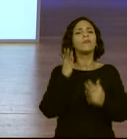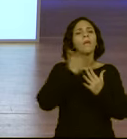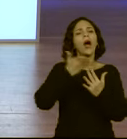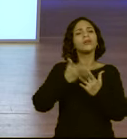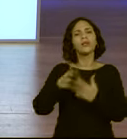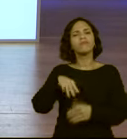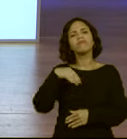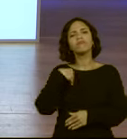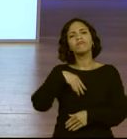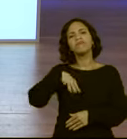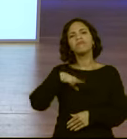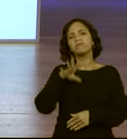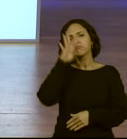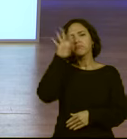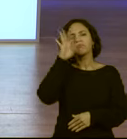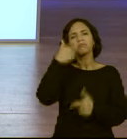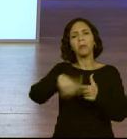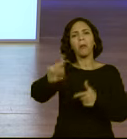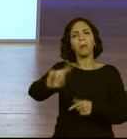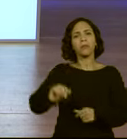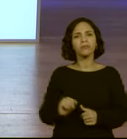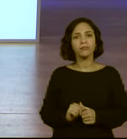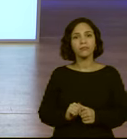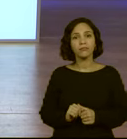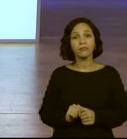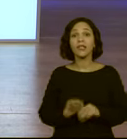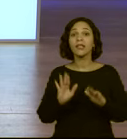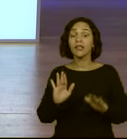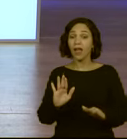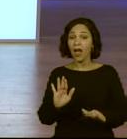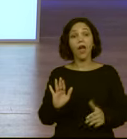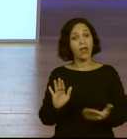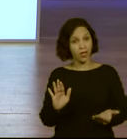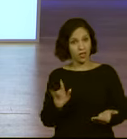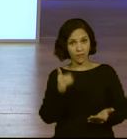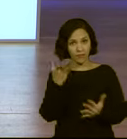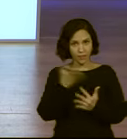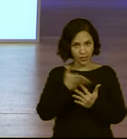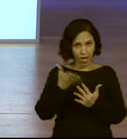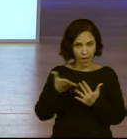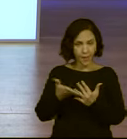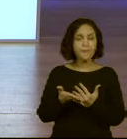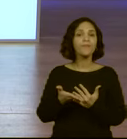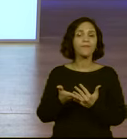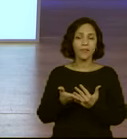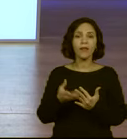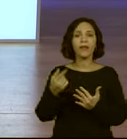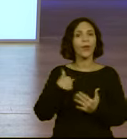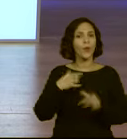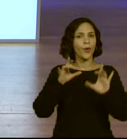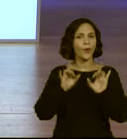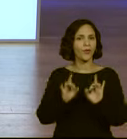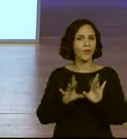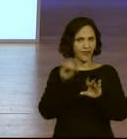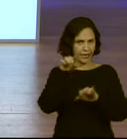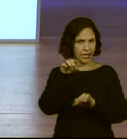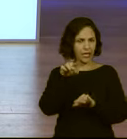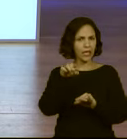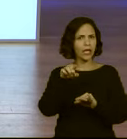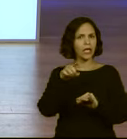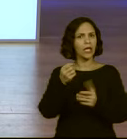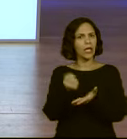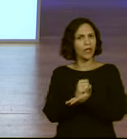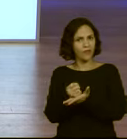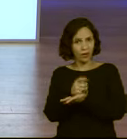parcelar aí o que que ele faz ele fala assim bom então e vai parcelar eu vou te vender esse